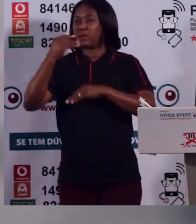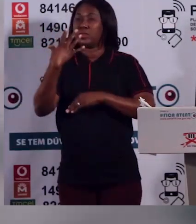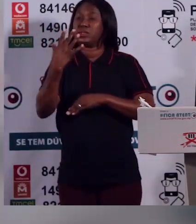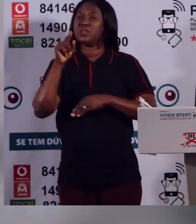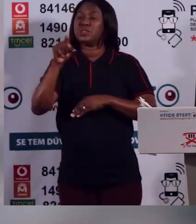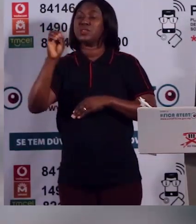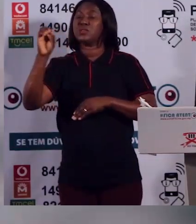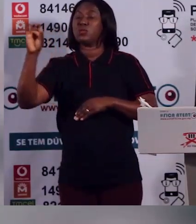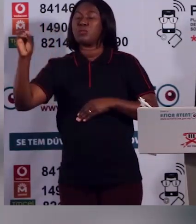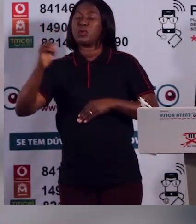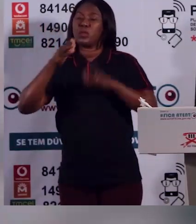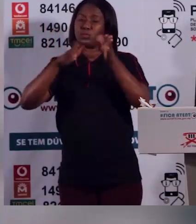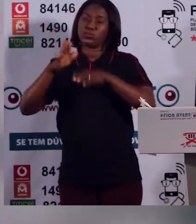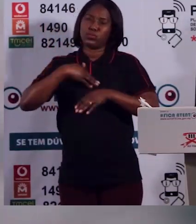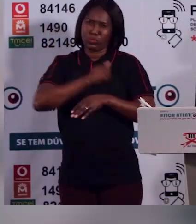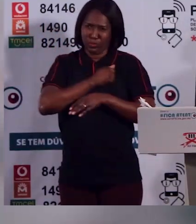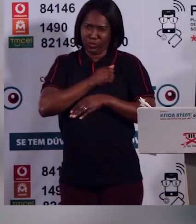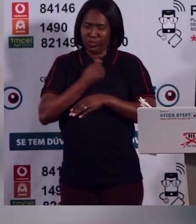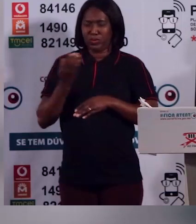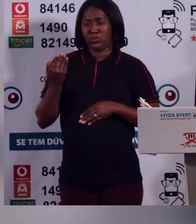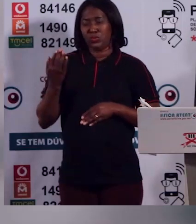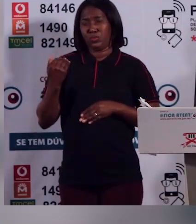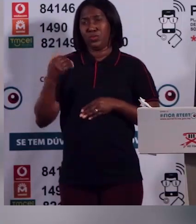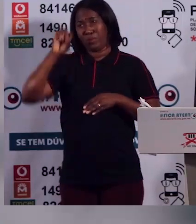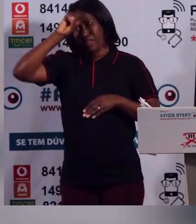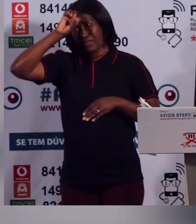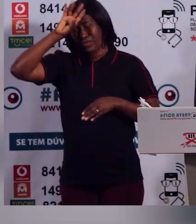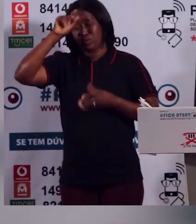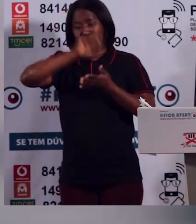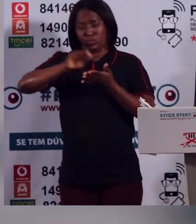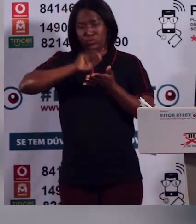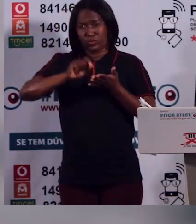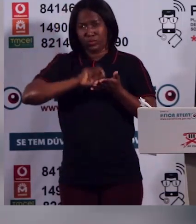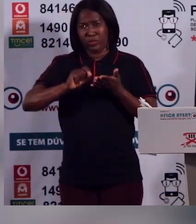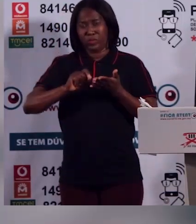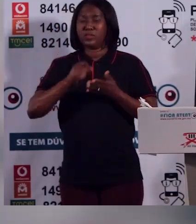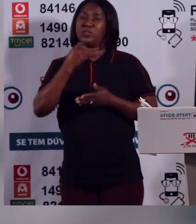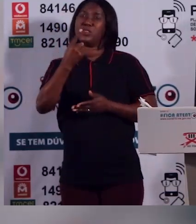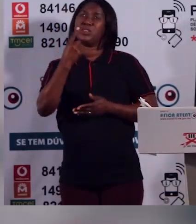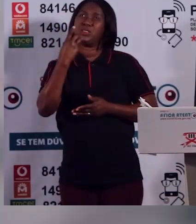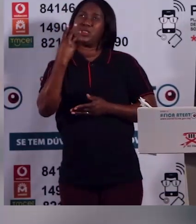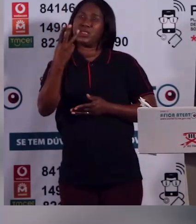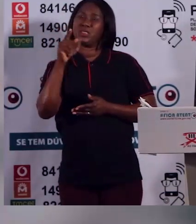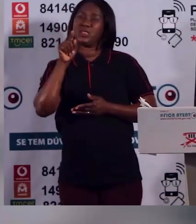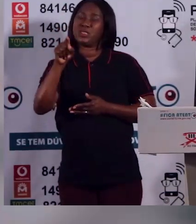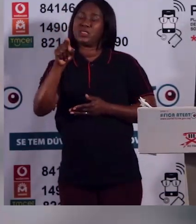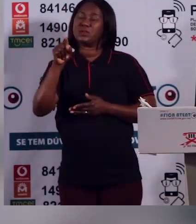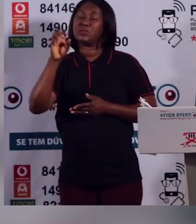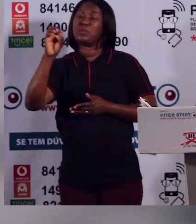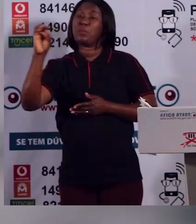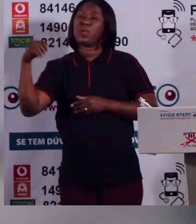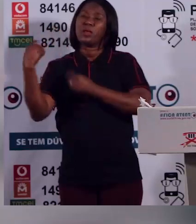nos últimos dias, a África do Sul tem registrado diariamente cerca de 13 mil casos por